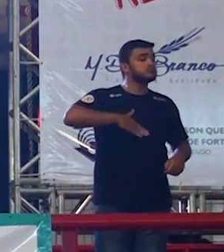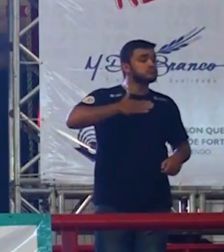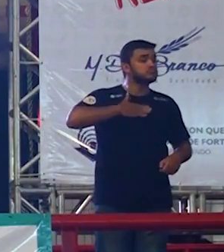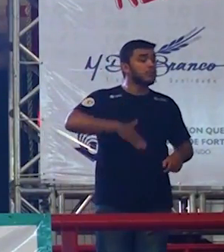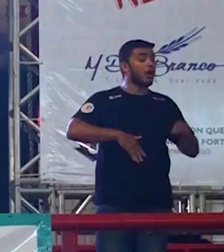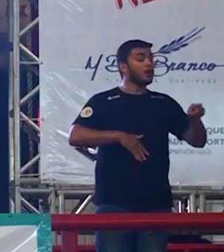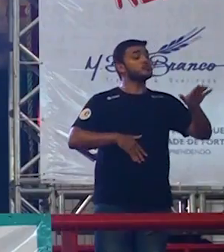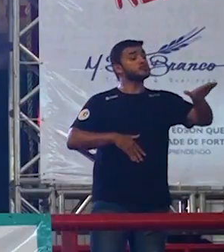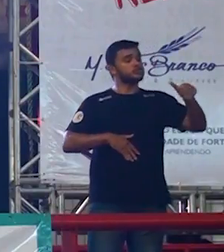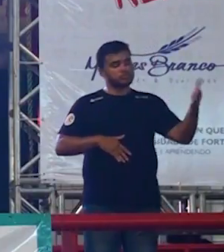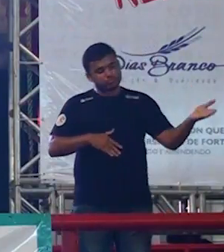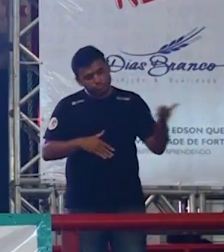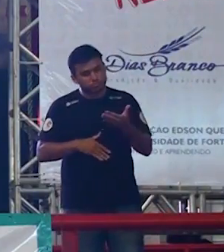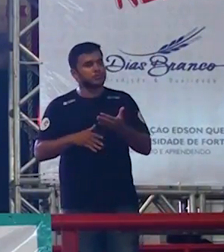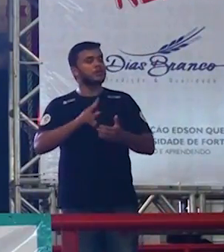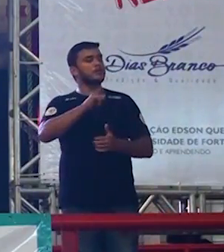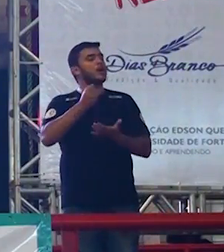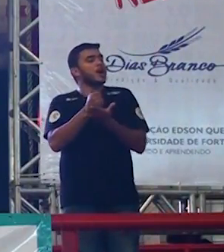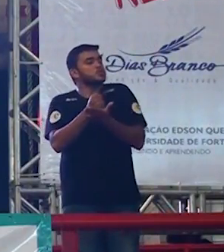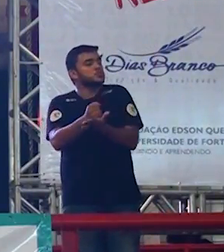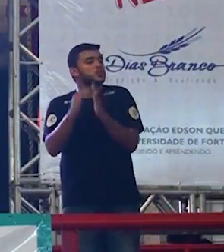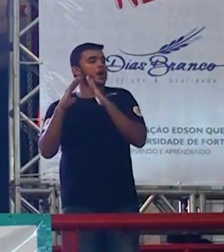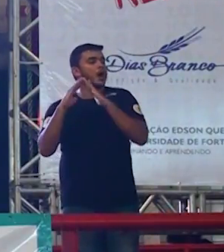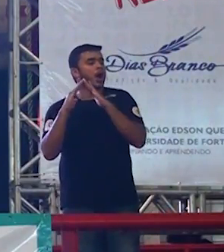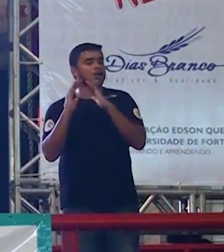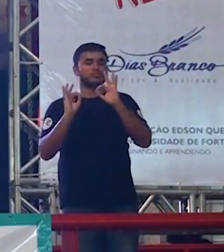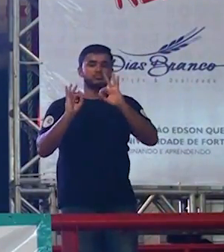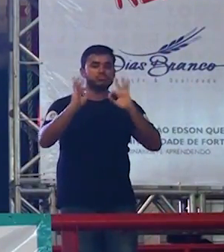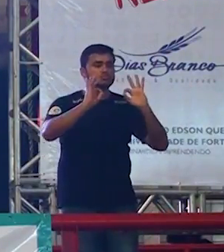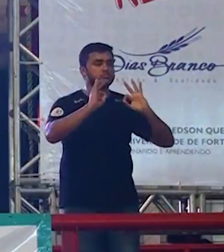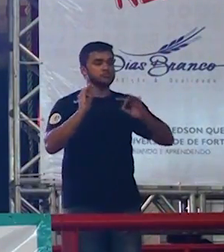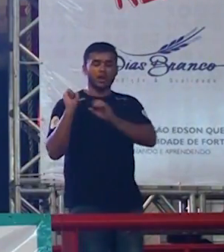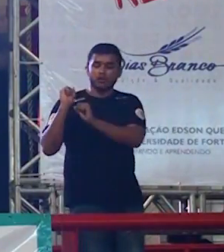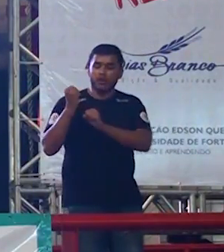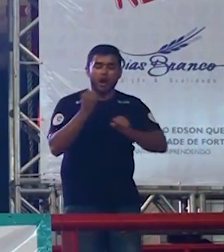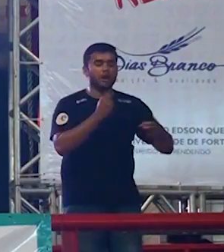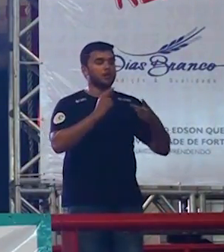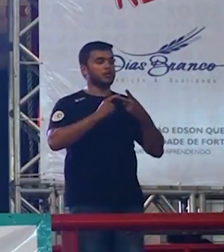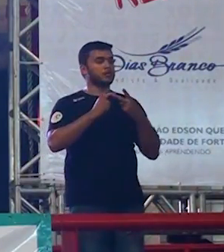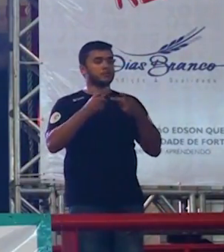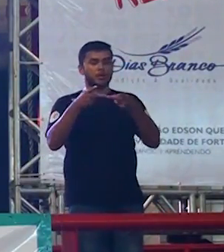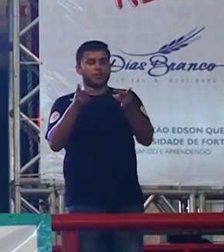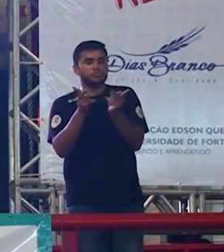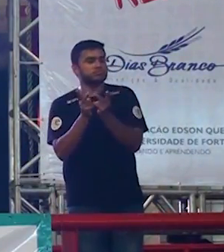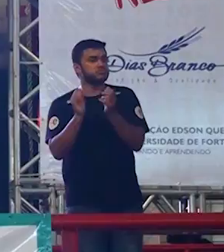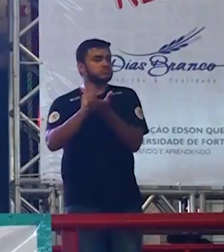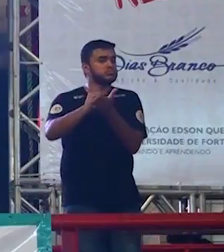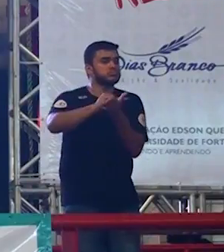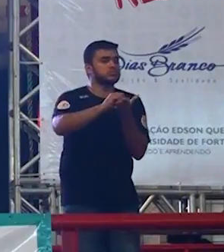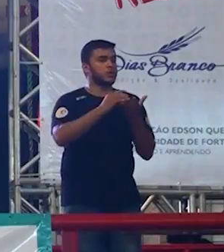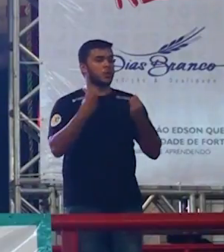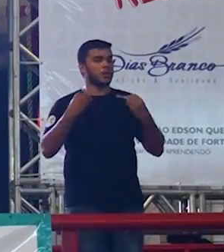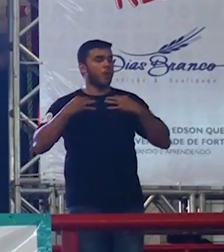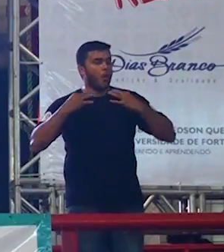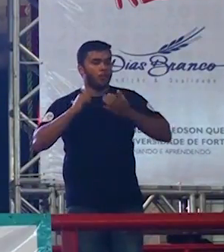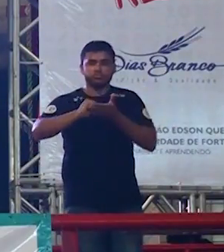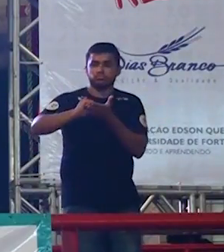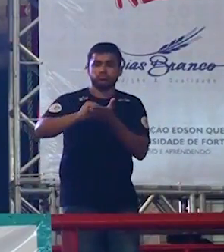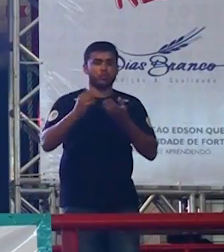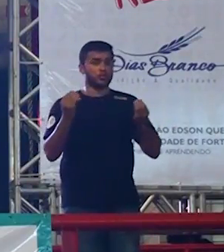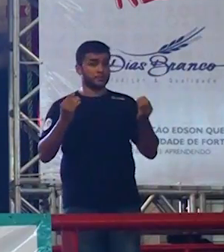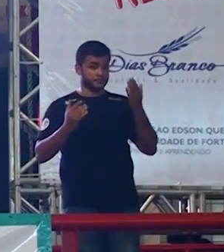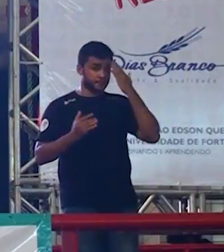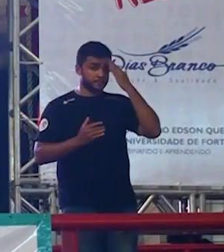aqui me ajudar a fazer o almoço. José, vem varrer aqui a casa comigo, ok? Mas na hora do estudo, nenhum pai, nenhuma